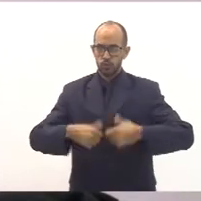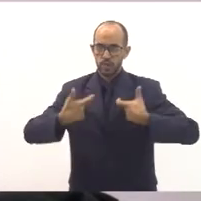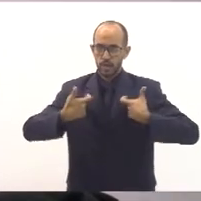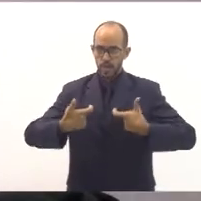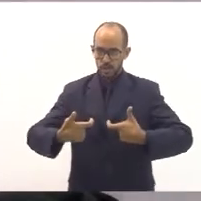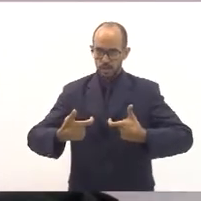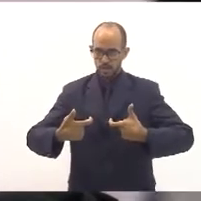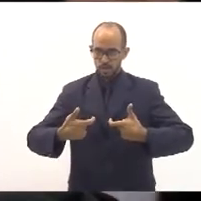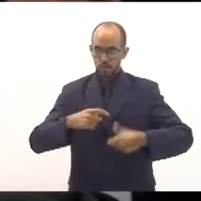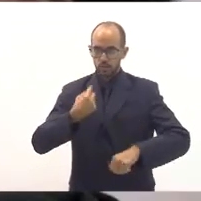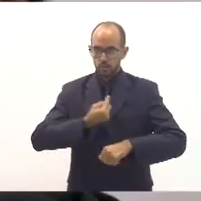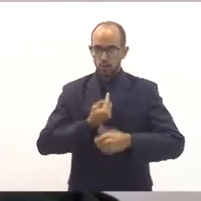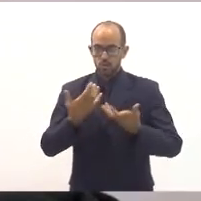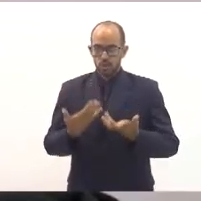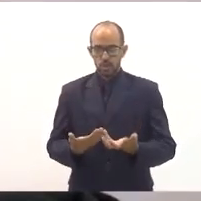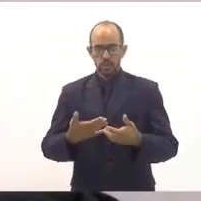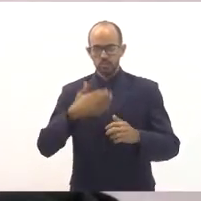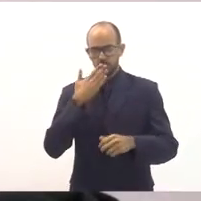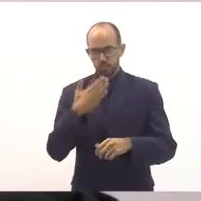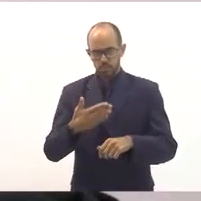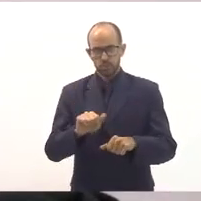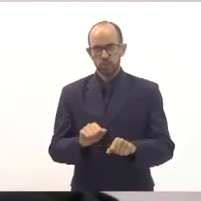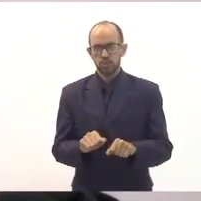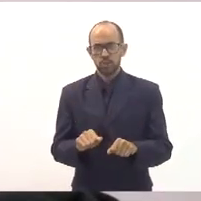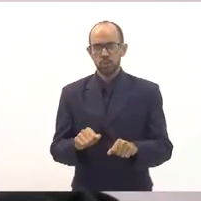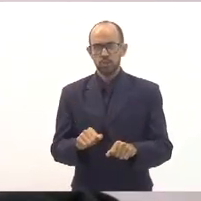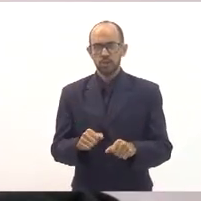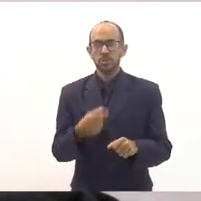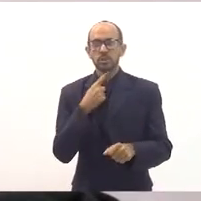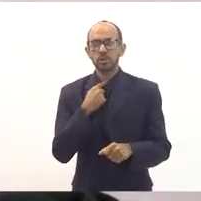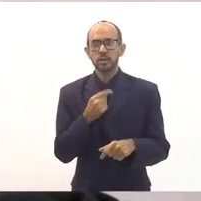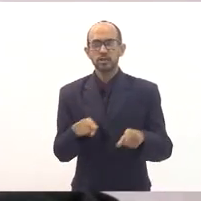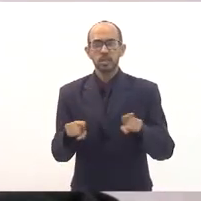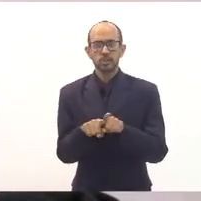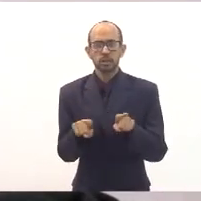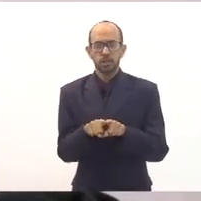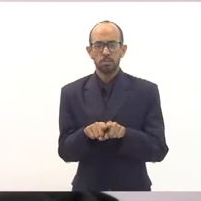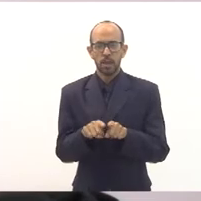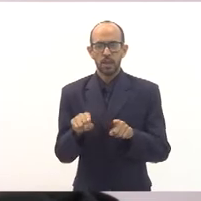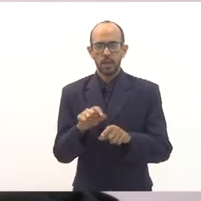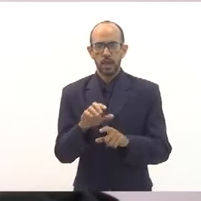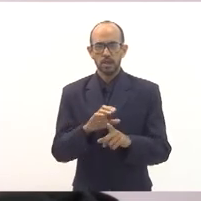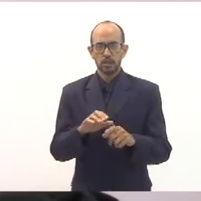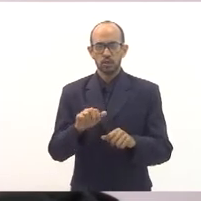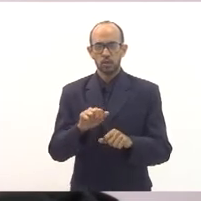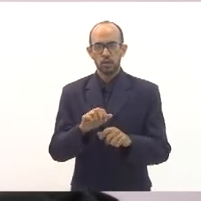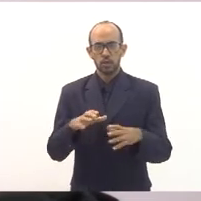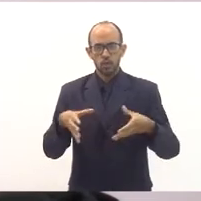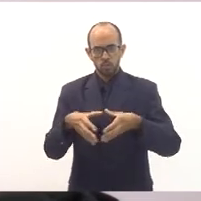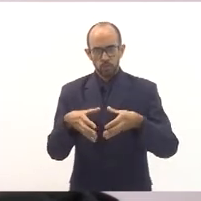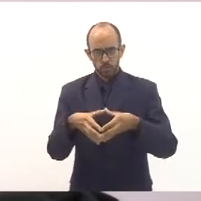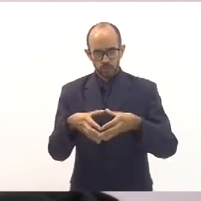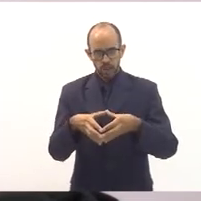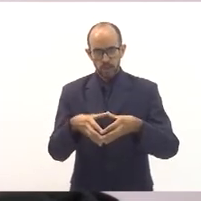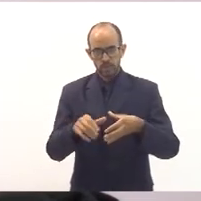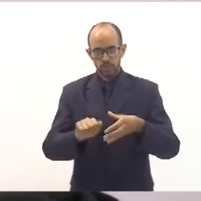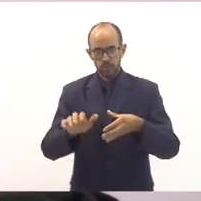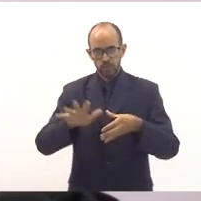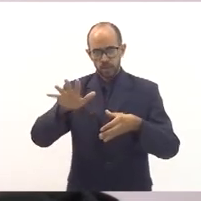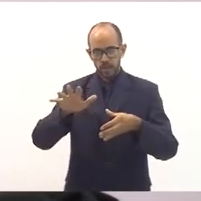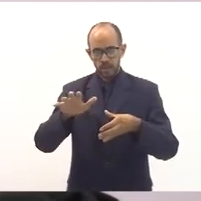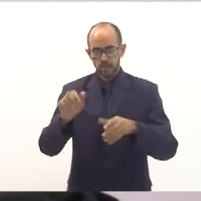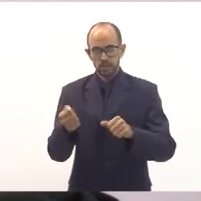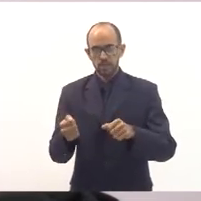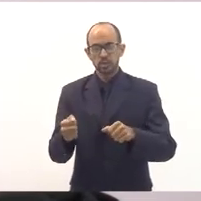isso que que a gente vem reivindicar e a gente deseja que as comunidades estejam cada vez mais inseridas